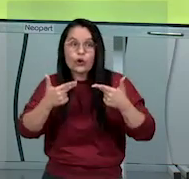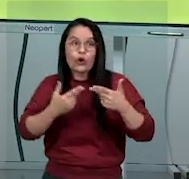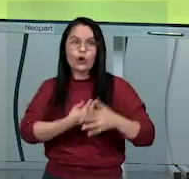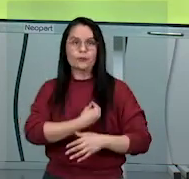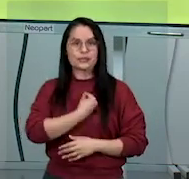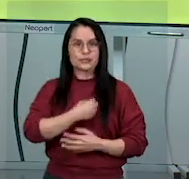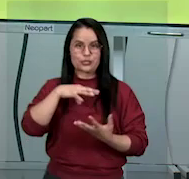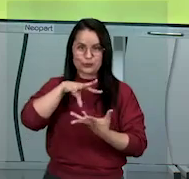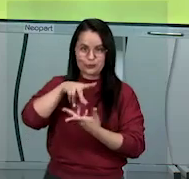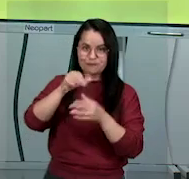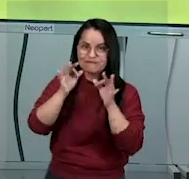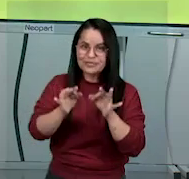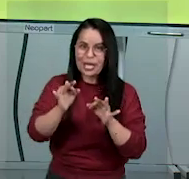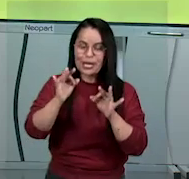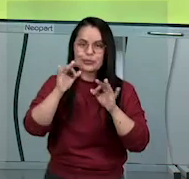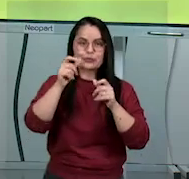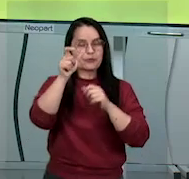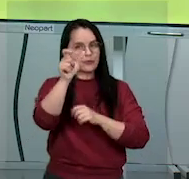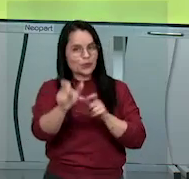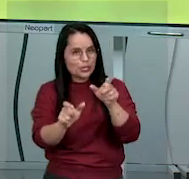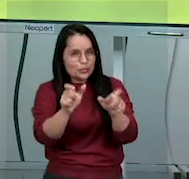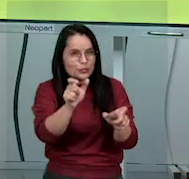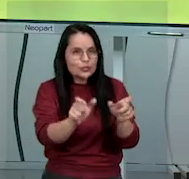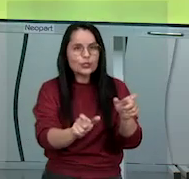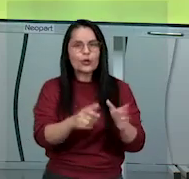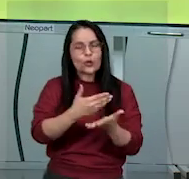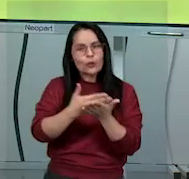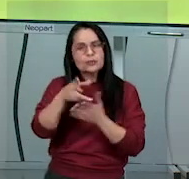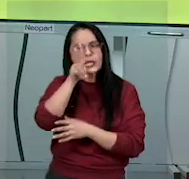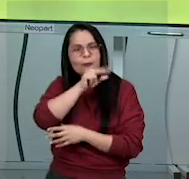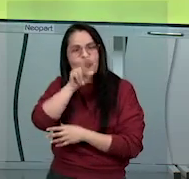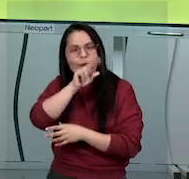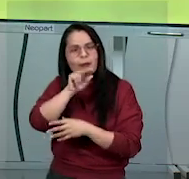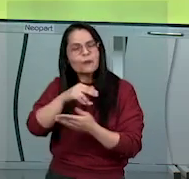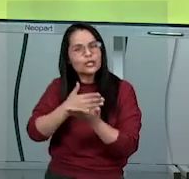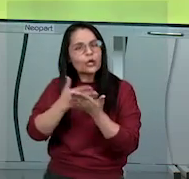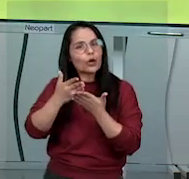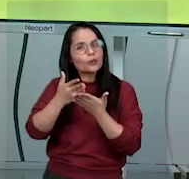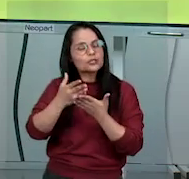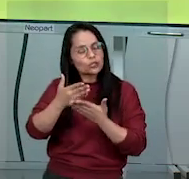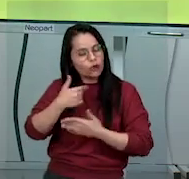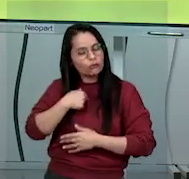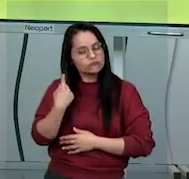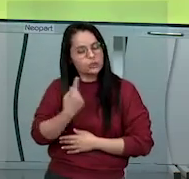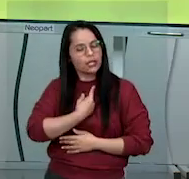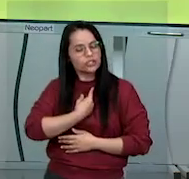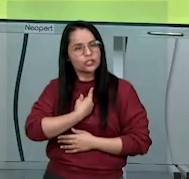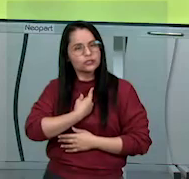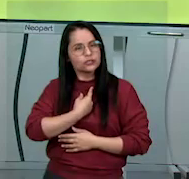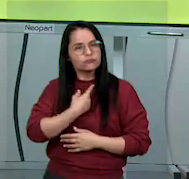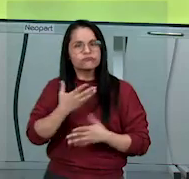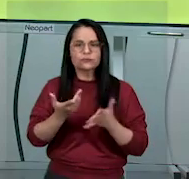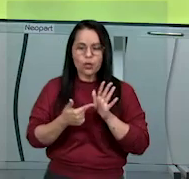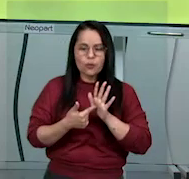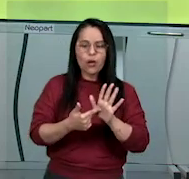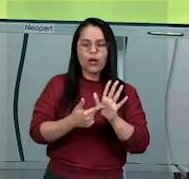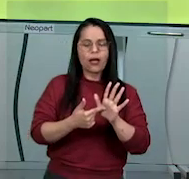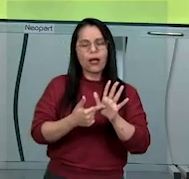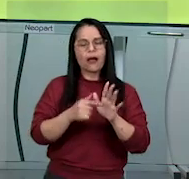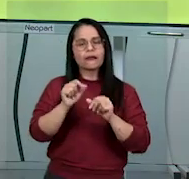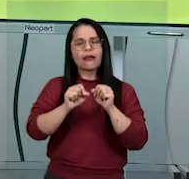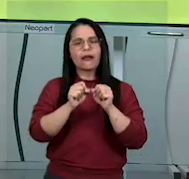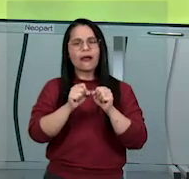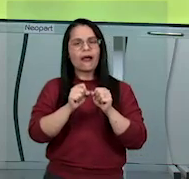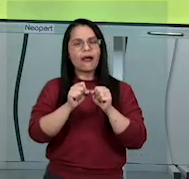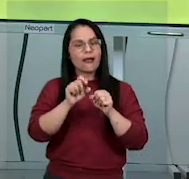no mundo, né? Pessoas, né? Que começaram a falar. Então, a gente começou da gente. A gente começou a denominar a